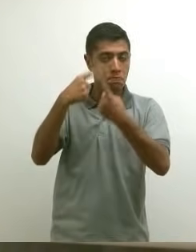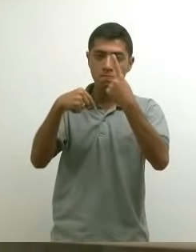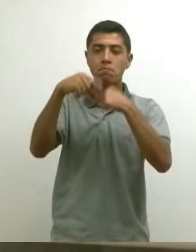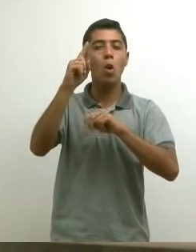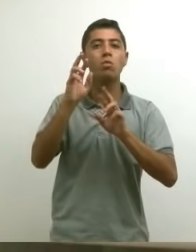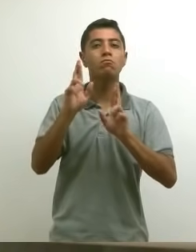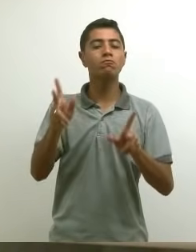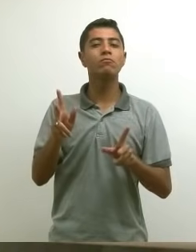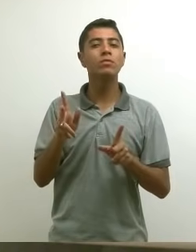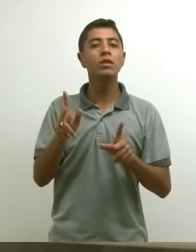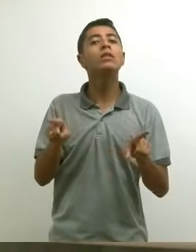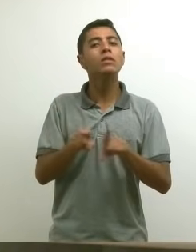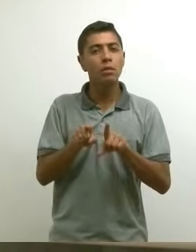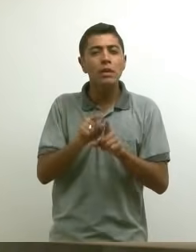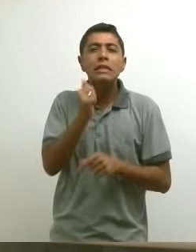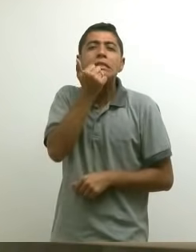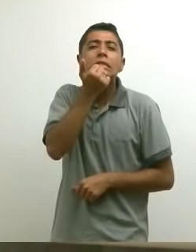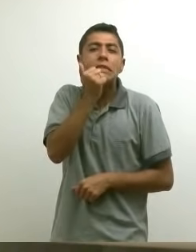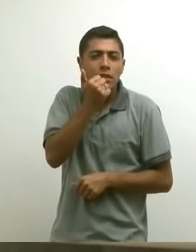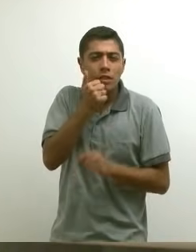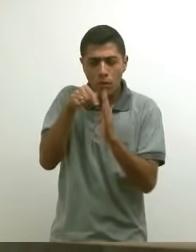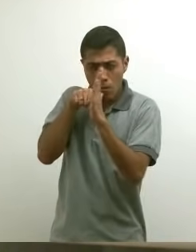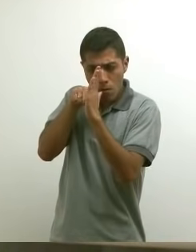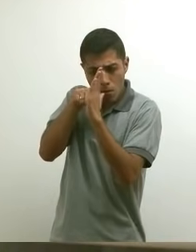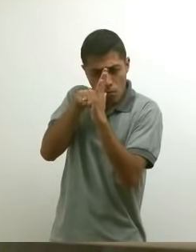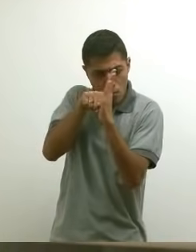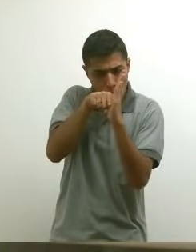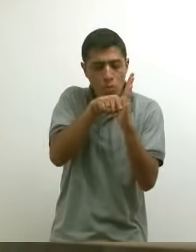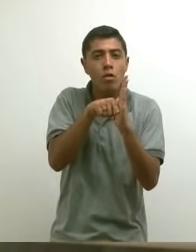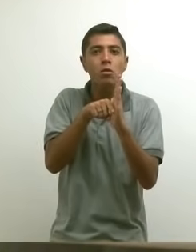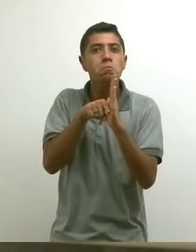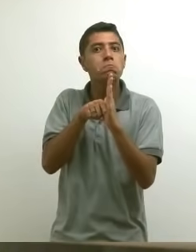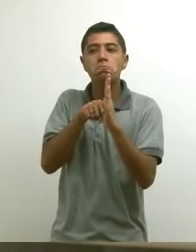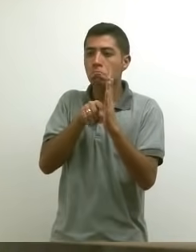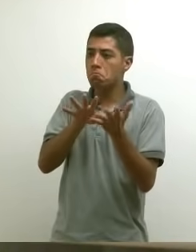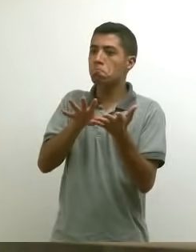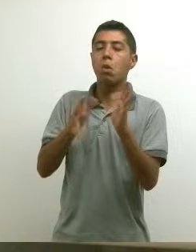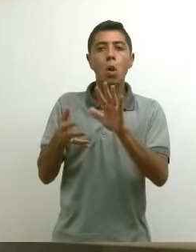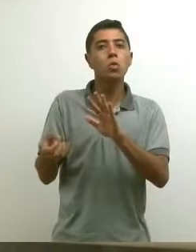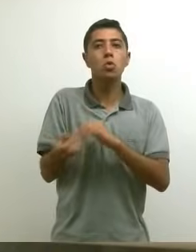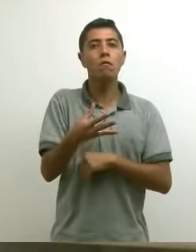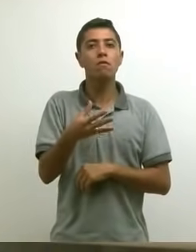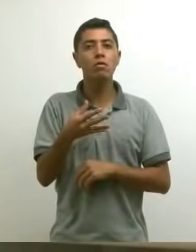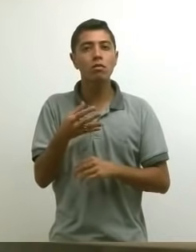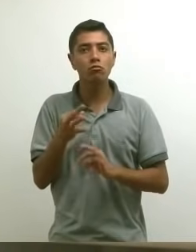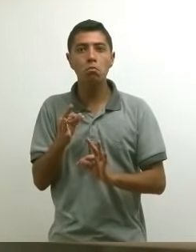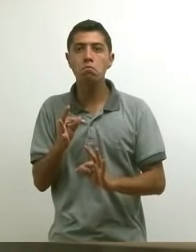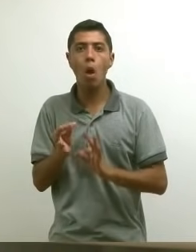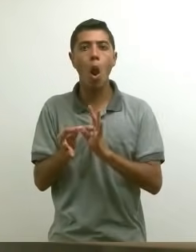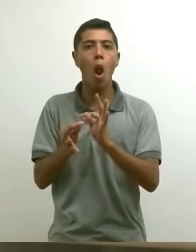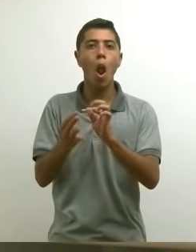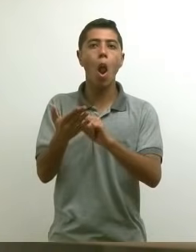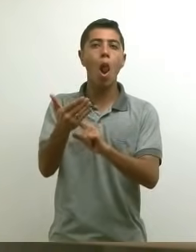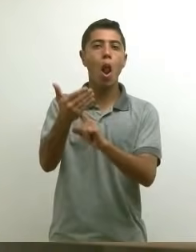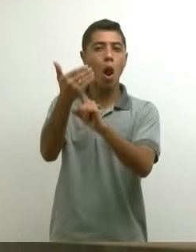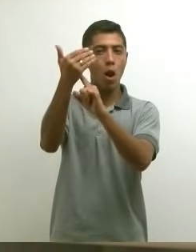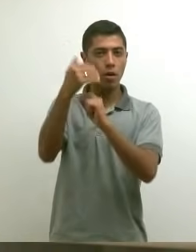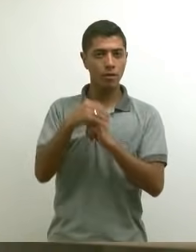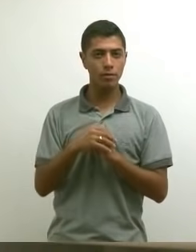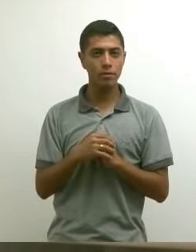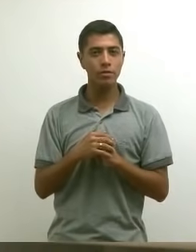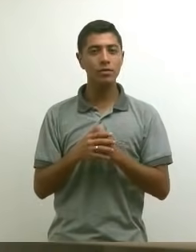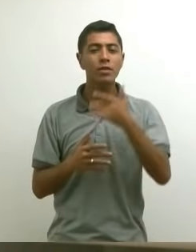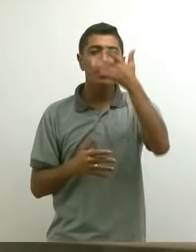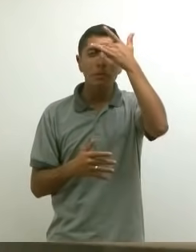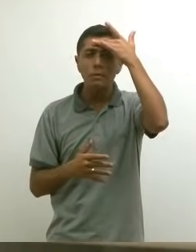15 é que indivíduos não pense em como família não pensa em como algo dado